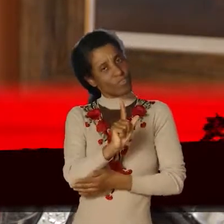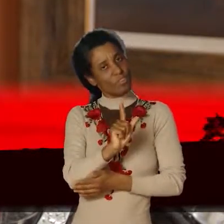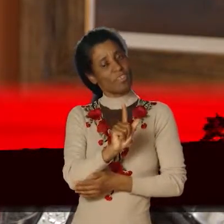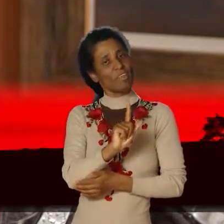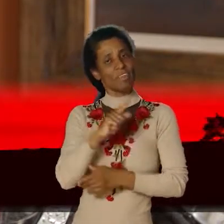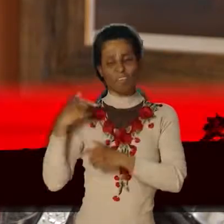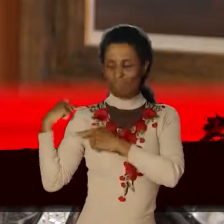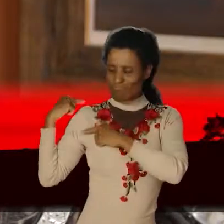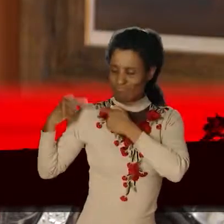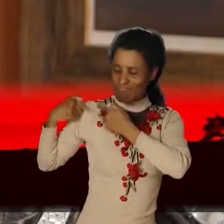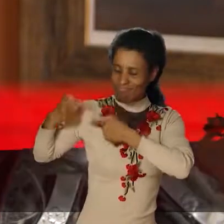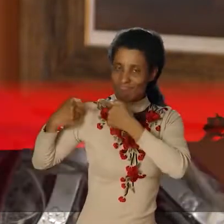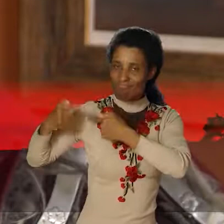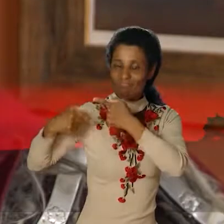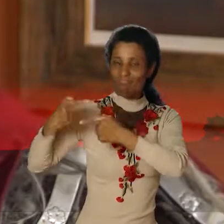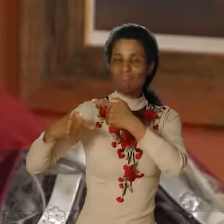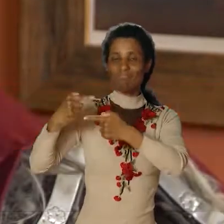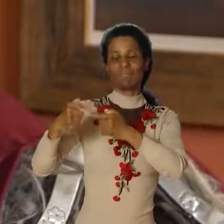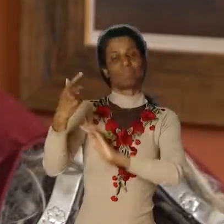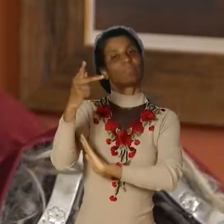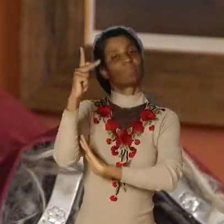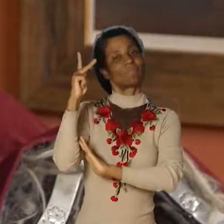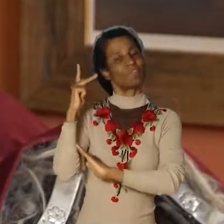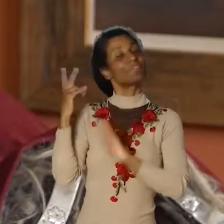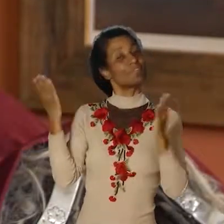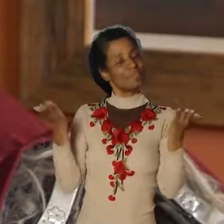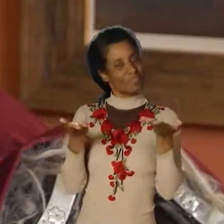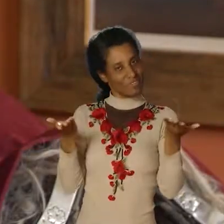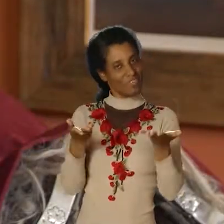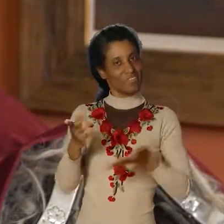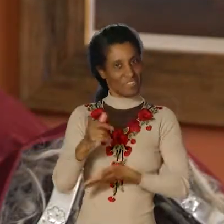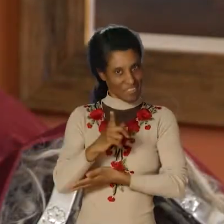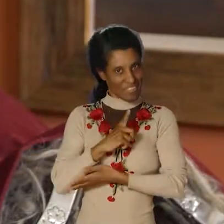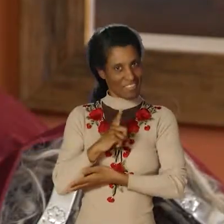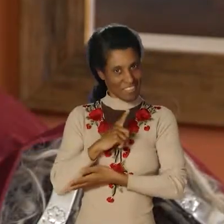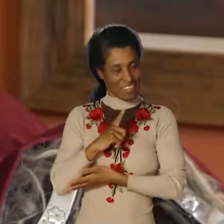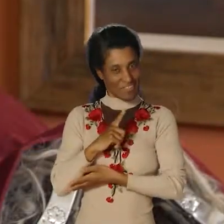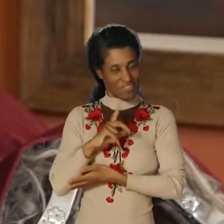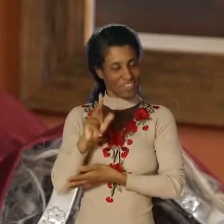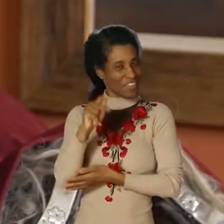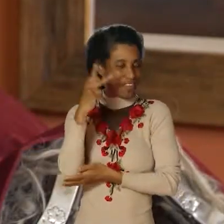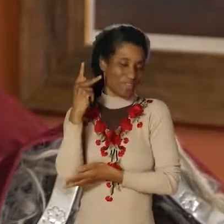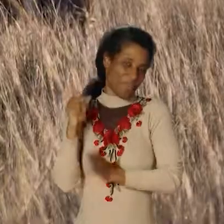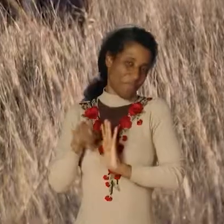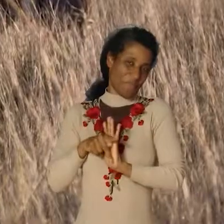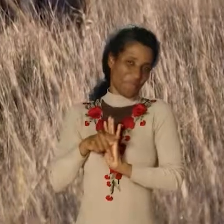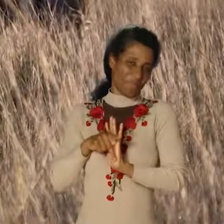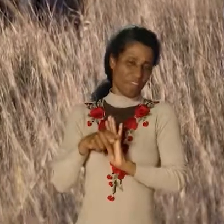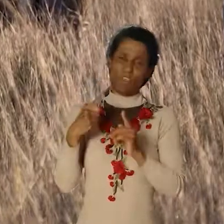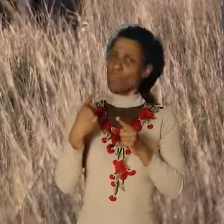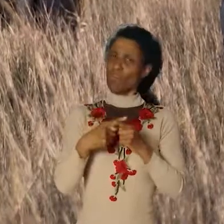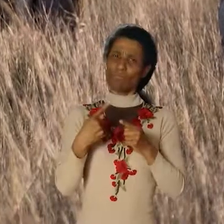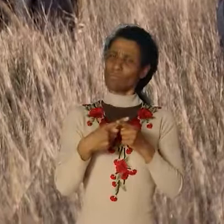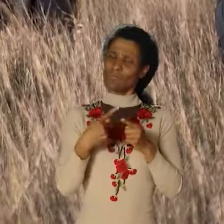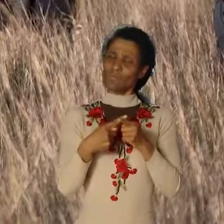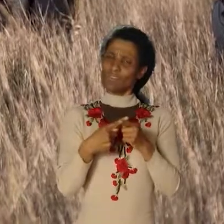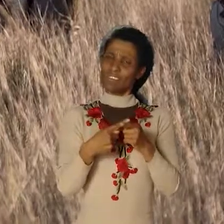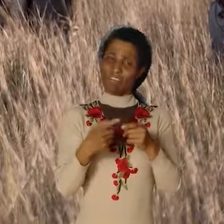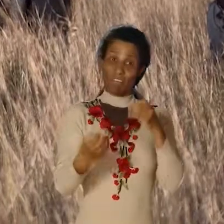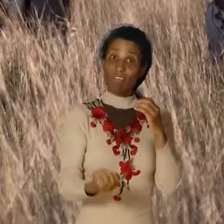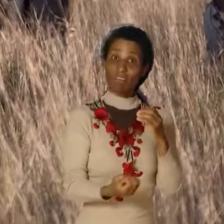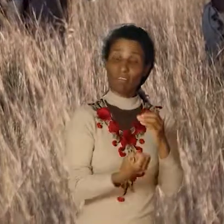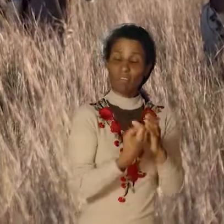sedimentar, geração após geração, essa história que hoje nós temos e que recebemos como um legado. E por que acabou